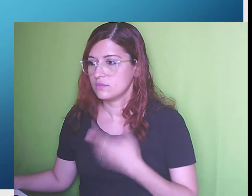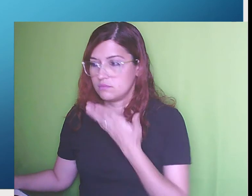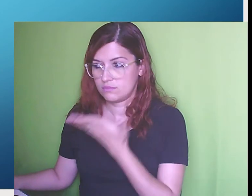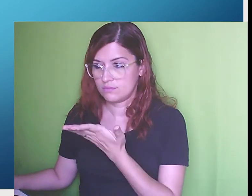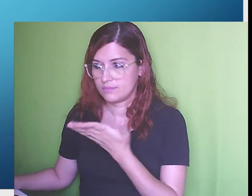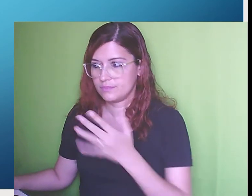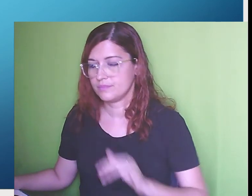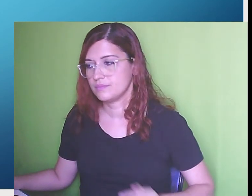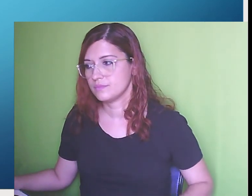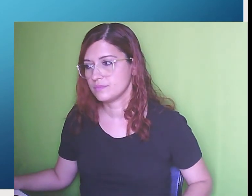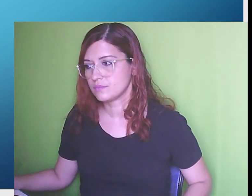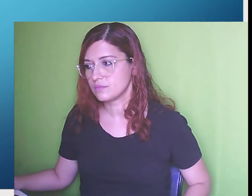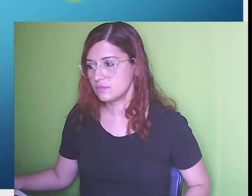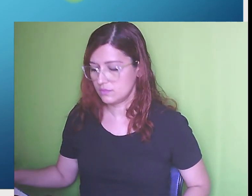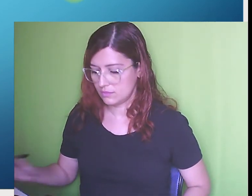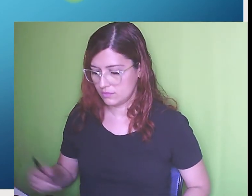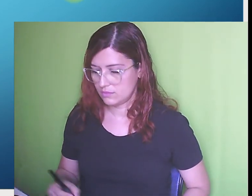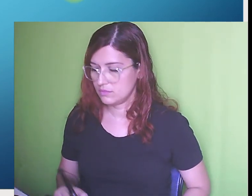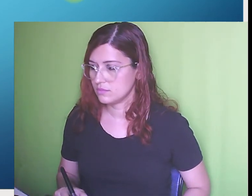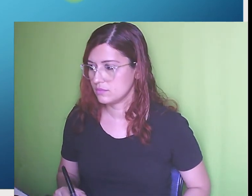Deu 6.400.